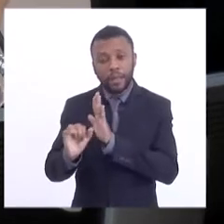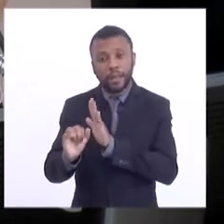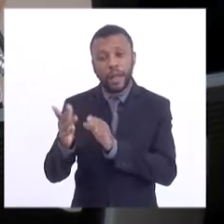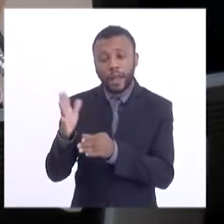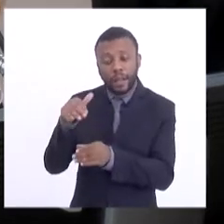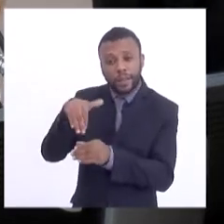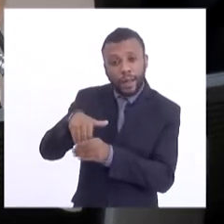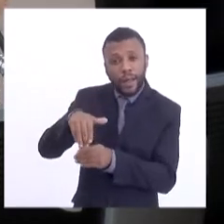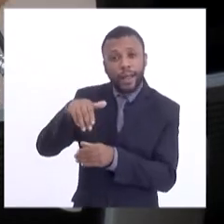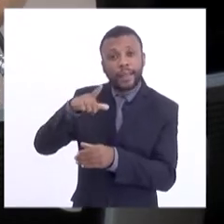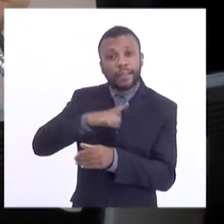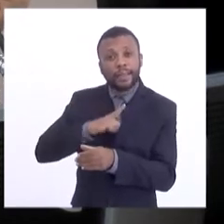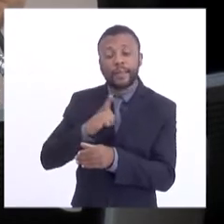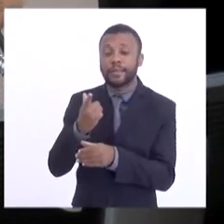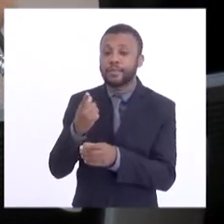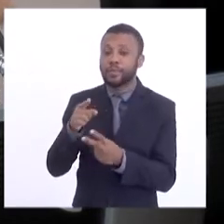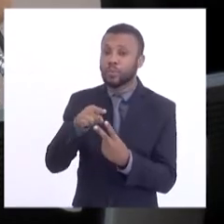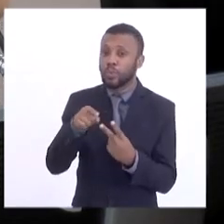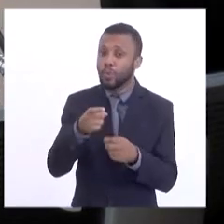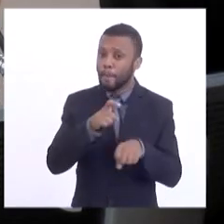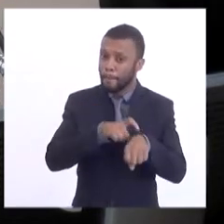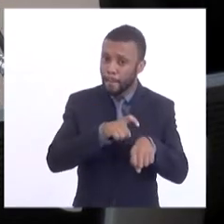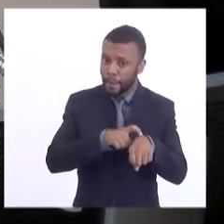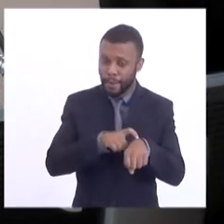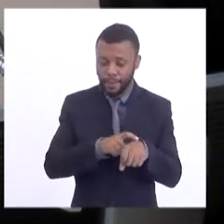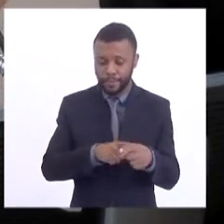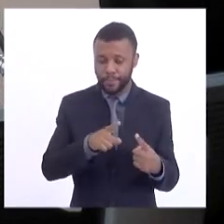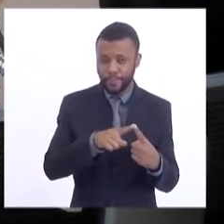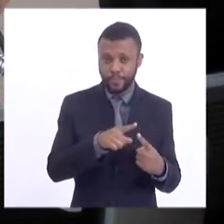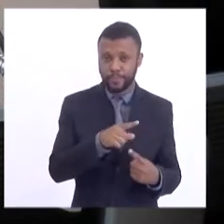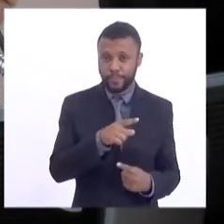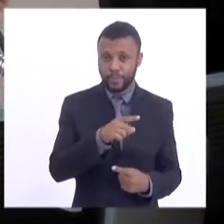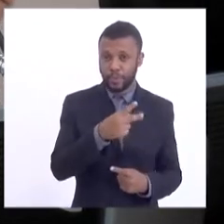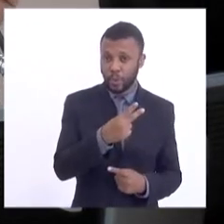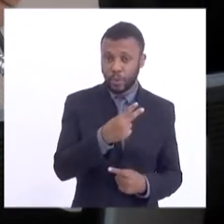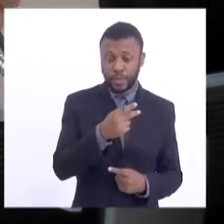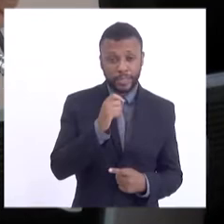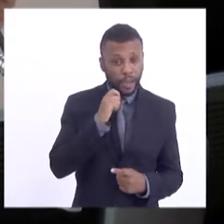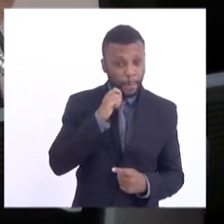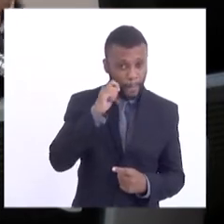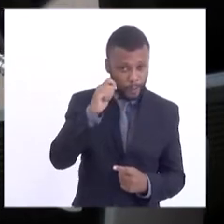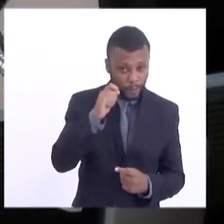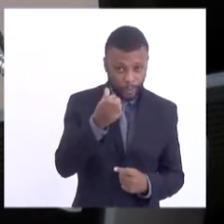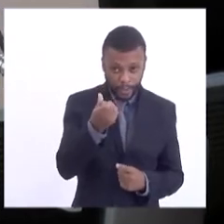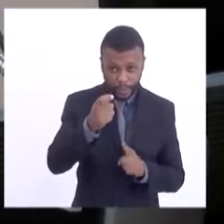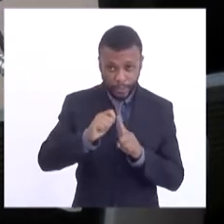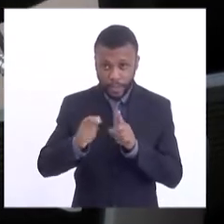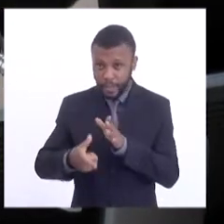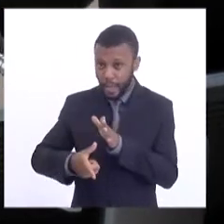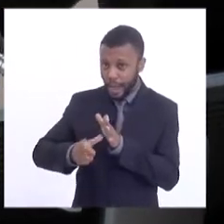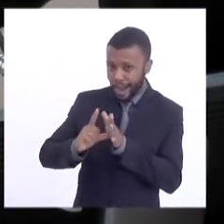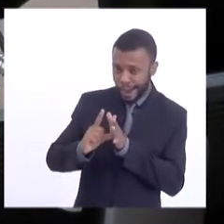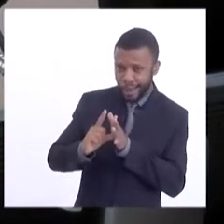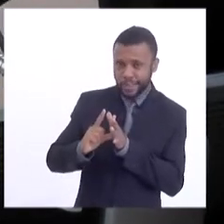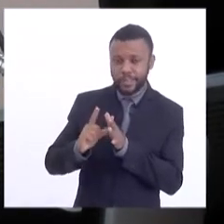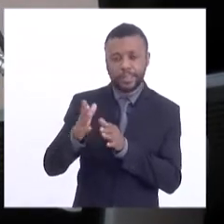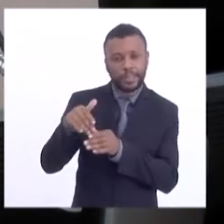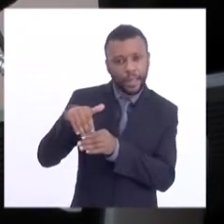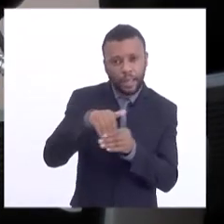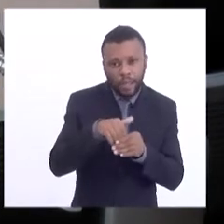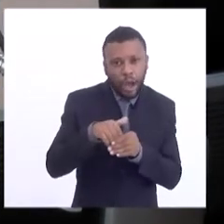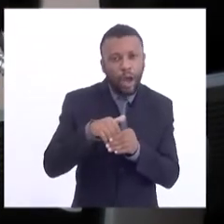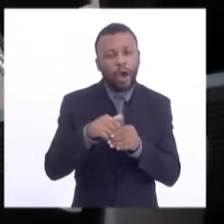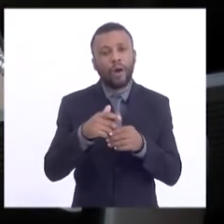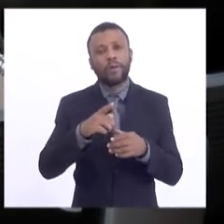tem duas momentos 12 de Abril seis meses nestas eleições a lei dos partidos políticos